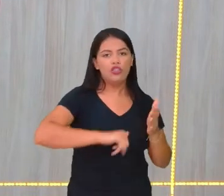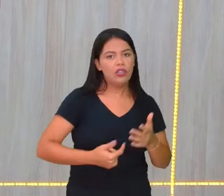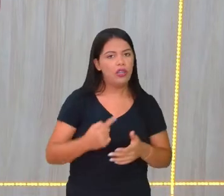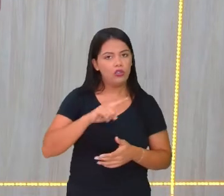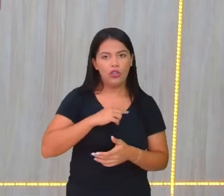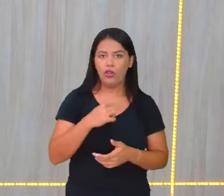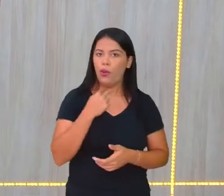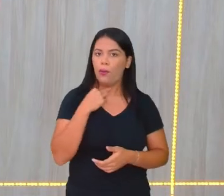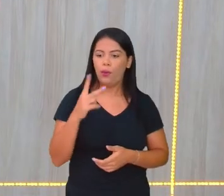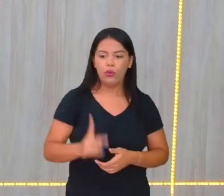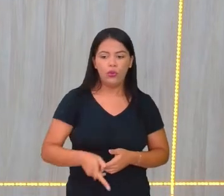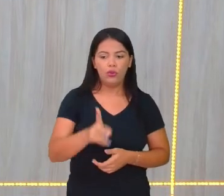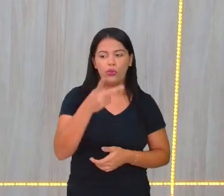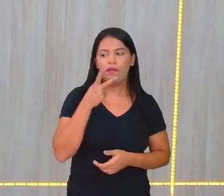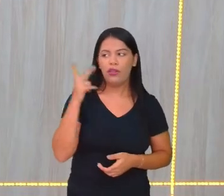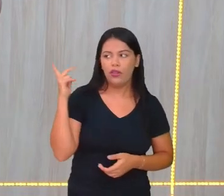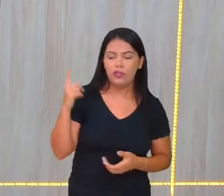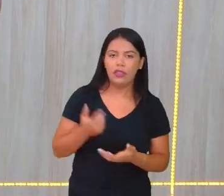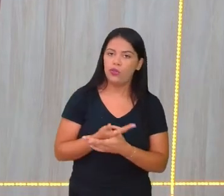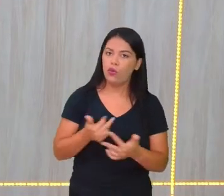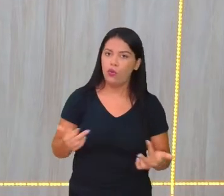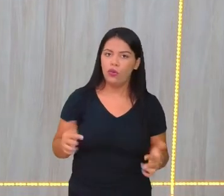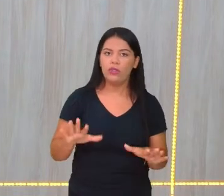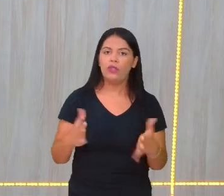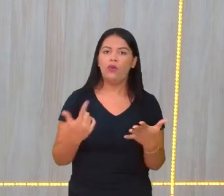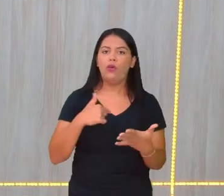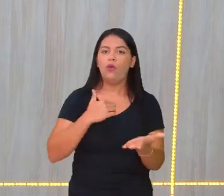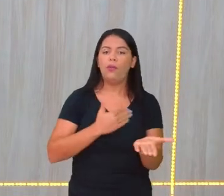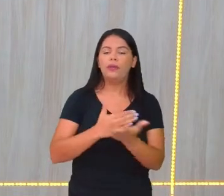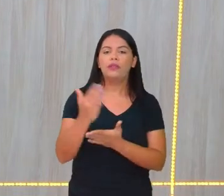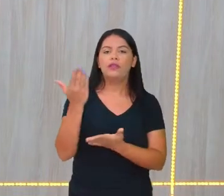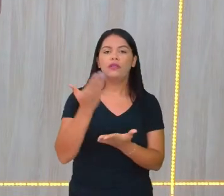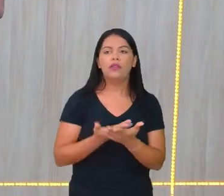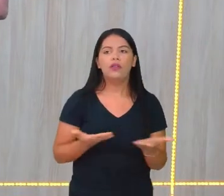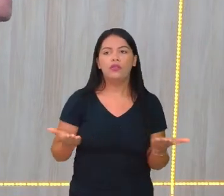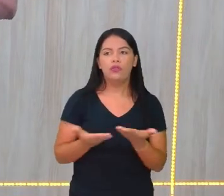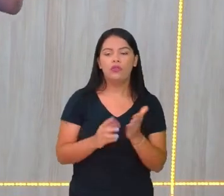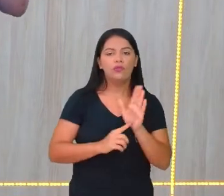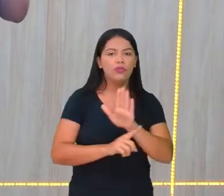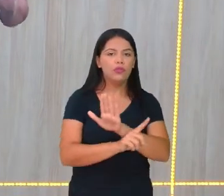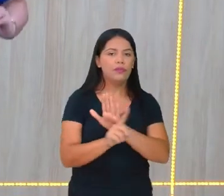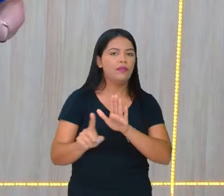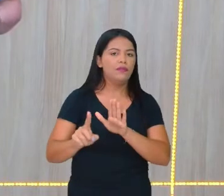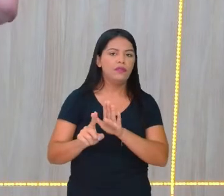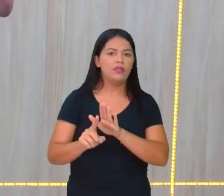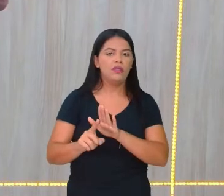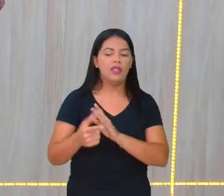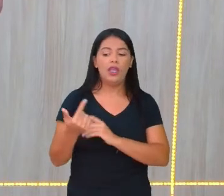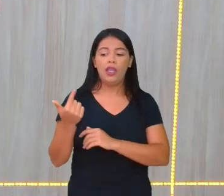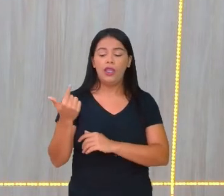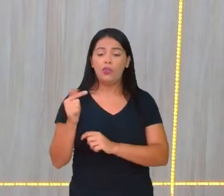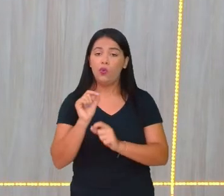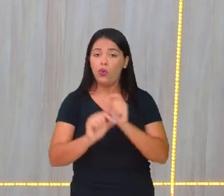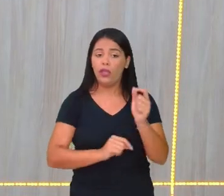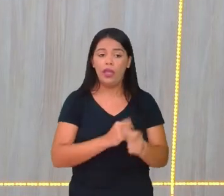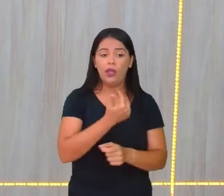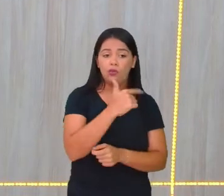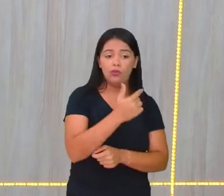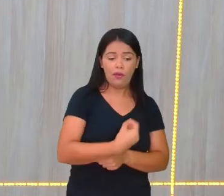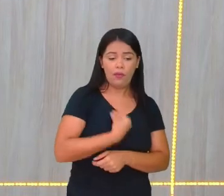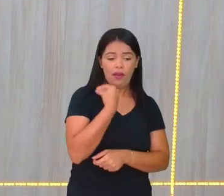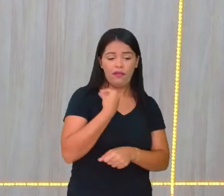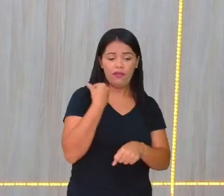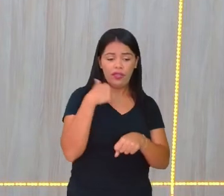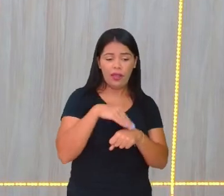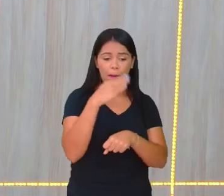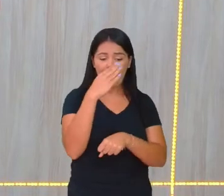discursos como esse. E aí eu comecei a aula de hoje colocando para vocês, né, que nenhuma vida vale mais do que a outra. Não é